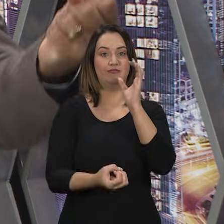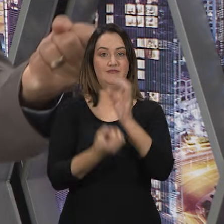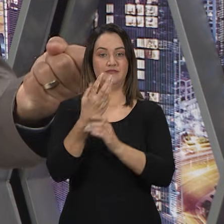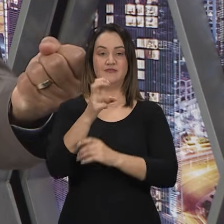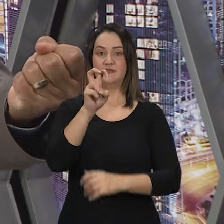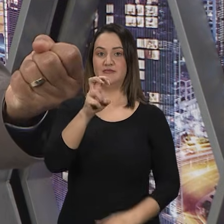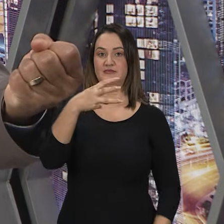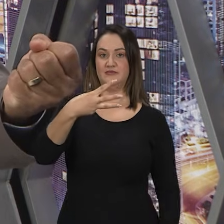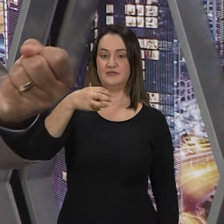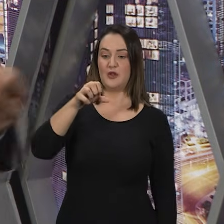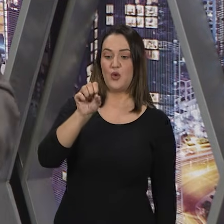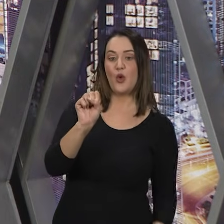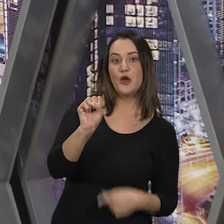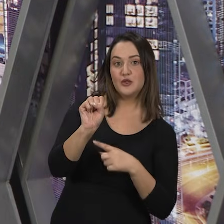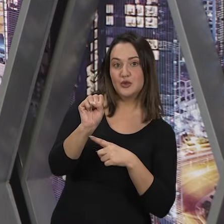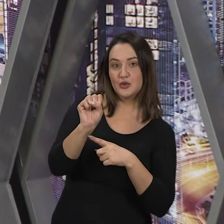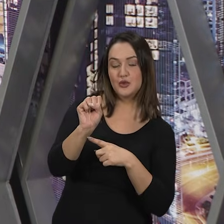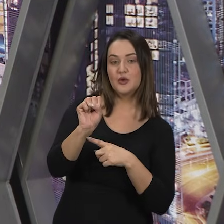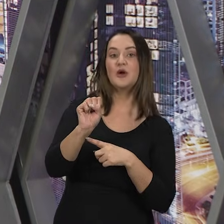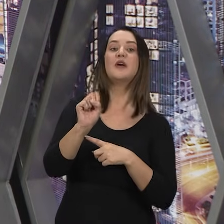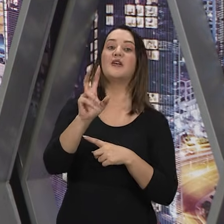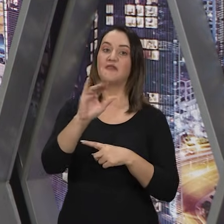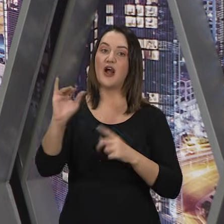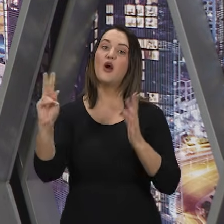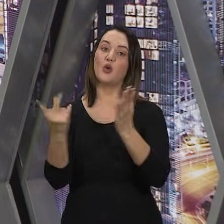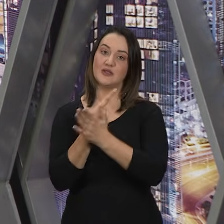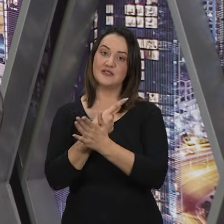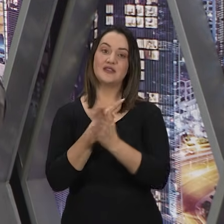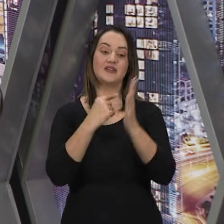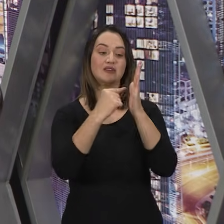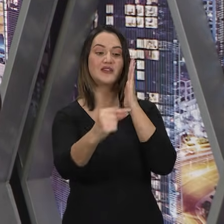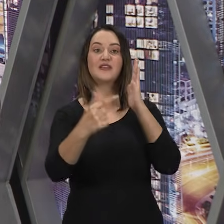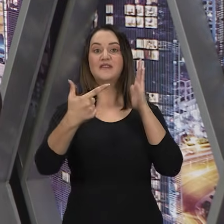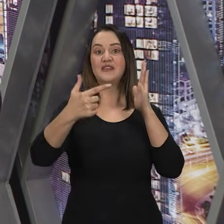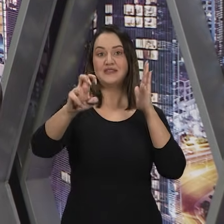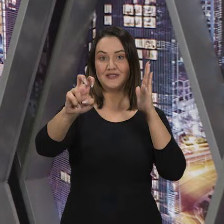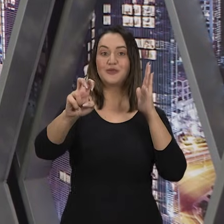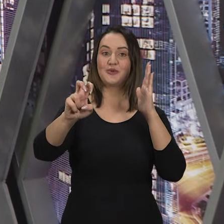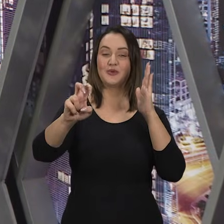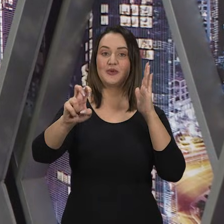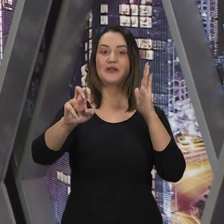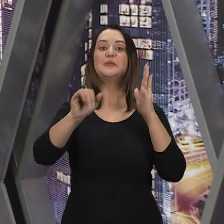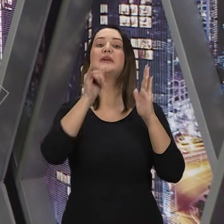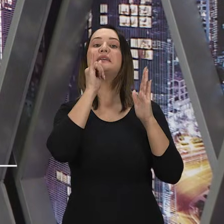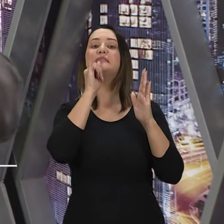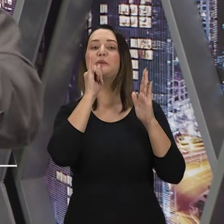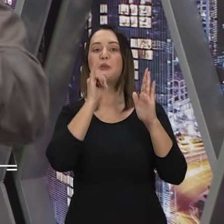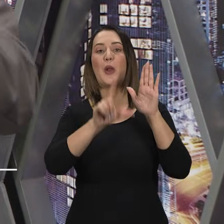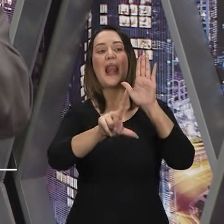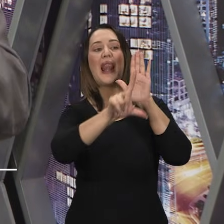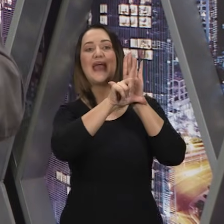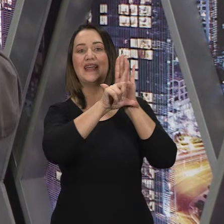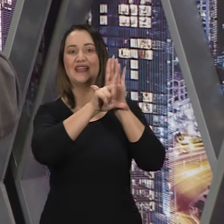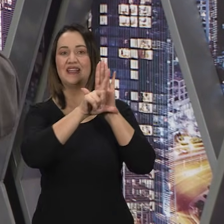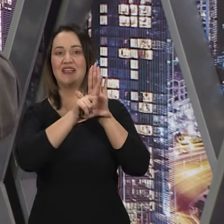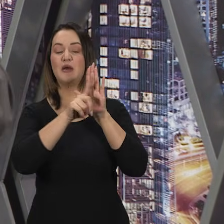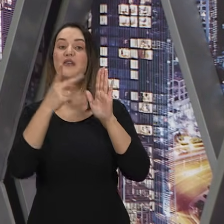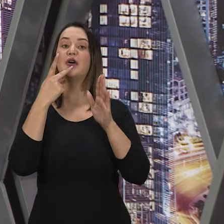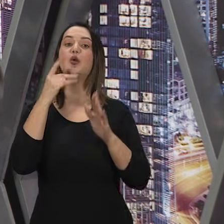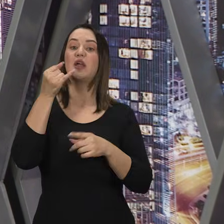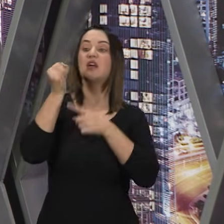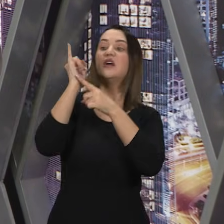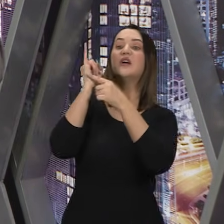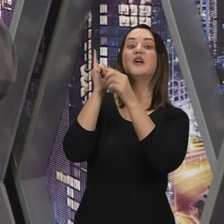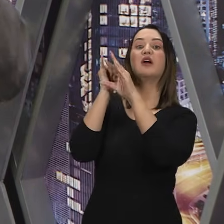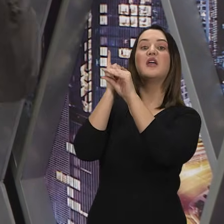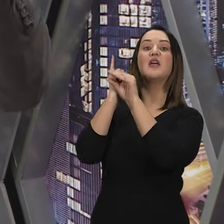começou em 538. E aí aconteceu exatamente o que está no verso 25. Se você pegar, por exemplo, a lei de Deus, porque aqui